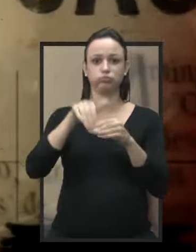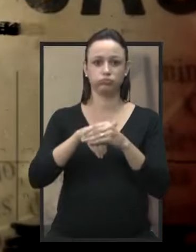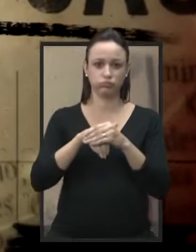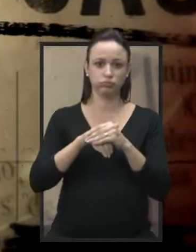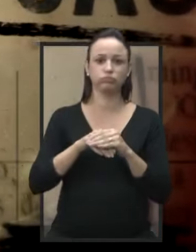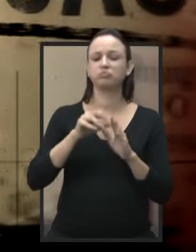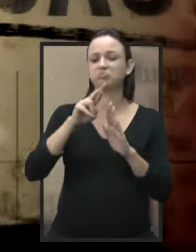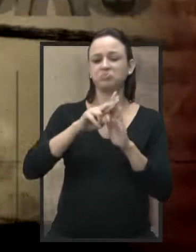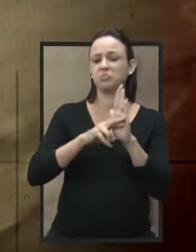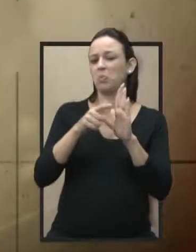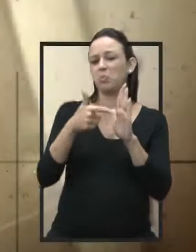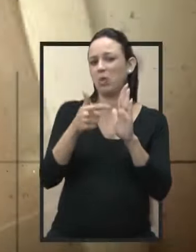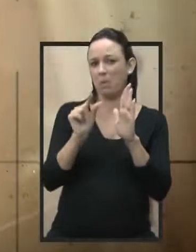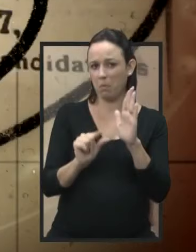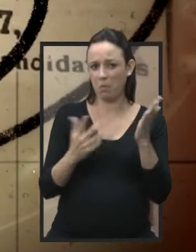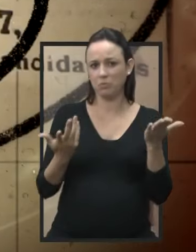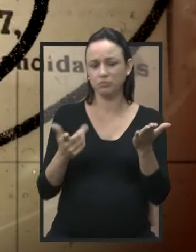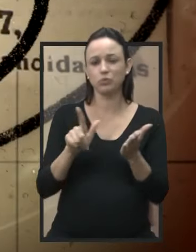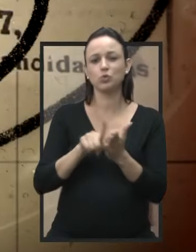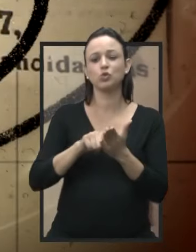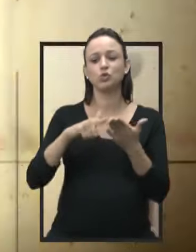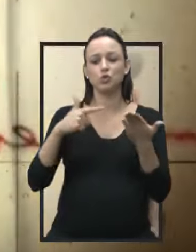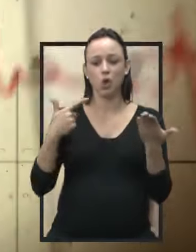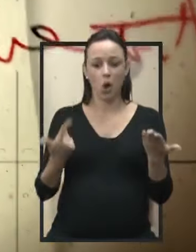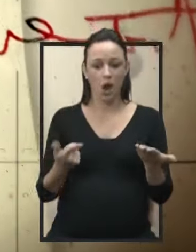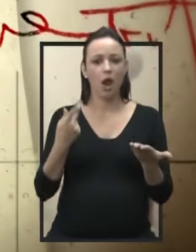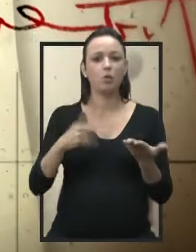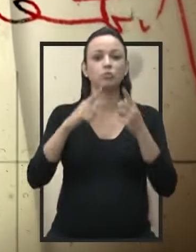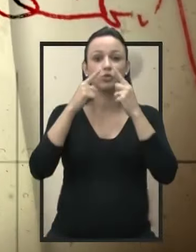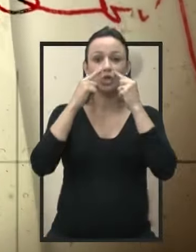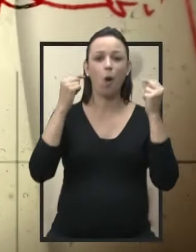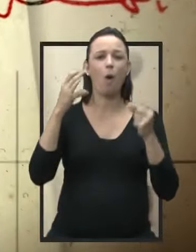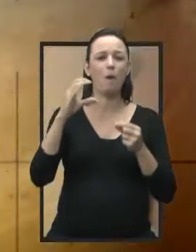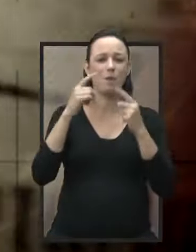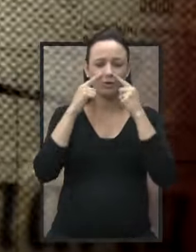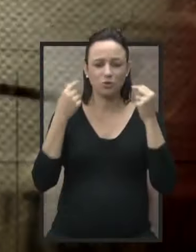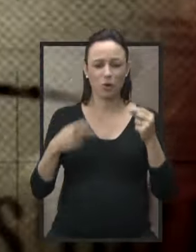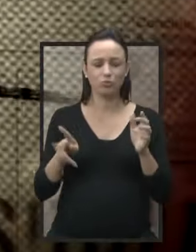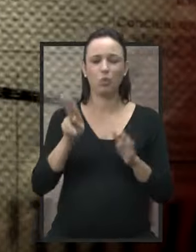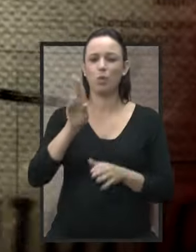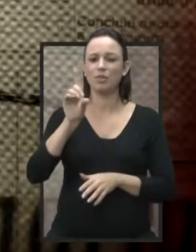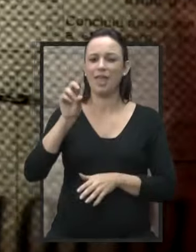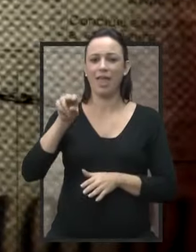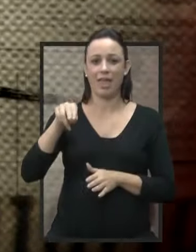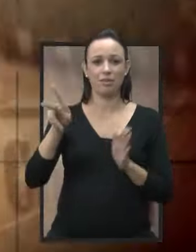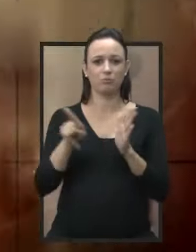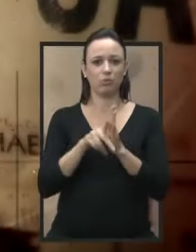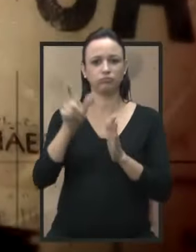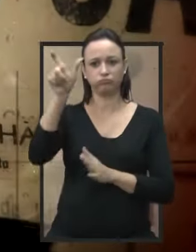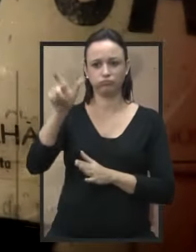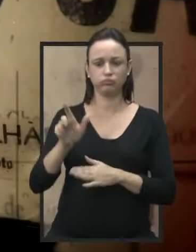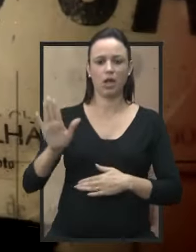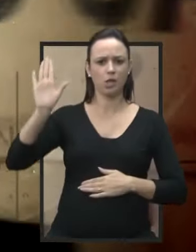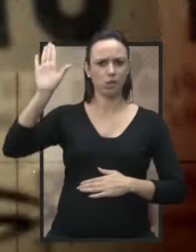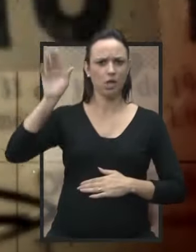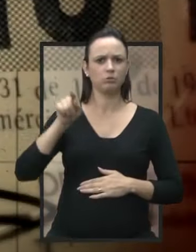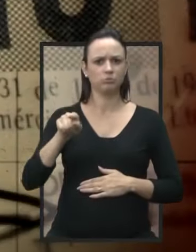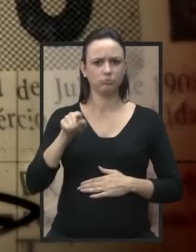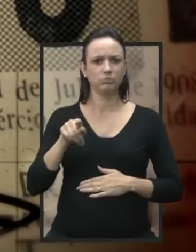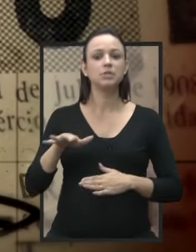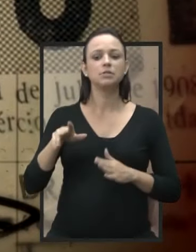pouco regulamentada, o jornal Comércio do Jaú, pertencente ao UDN e ao próprio candidato, dedicou